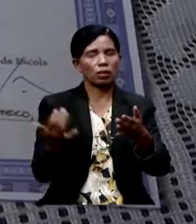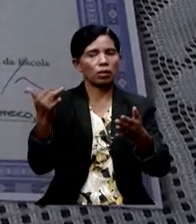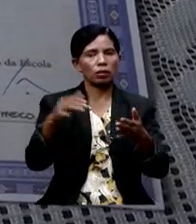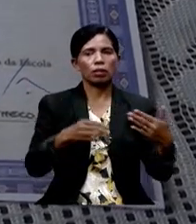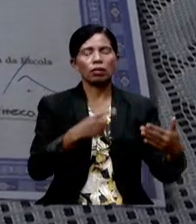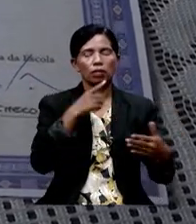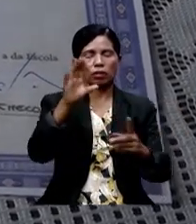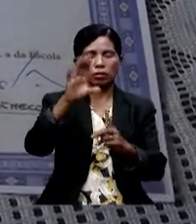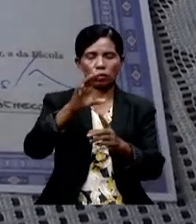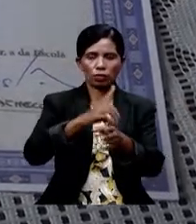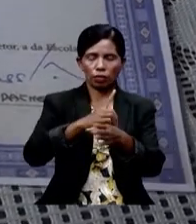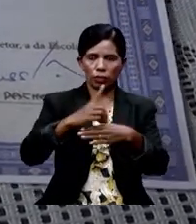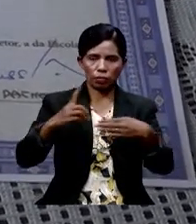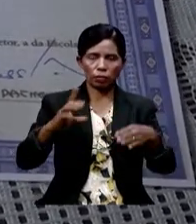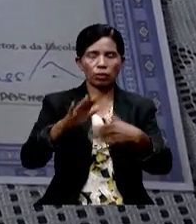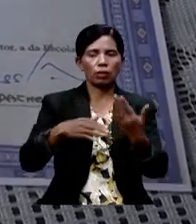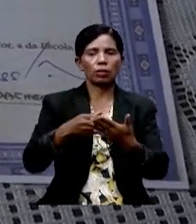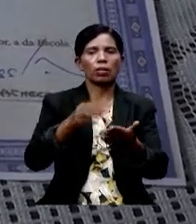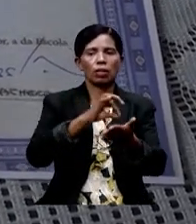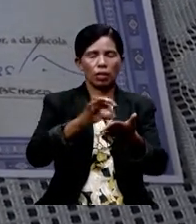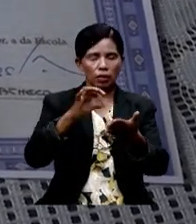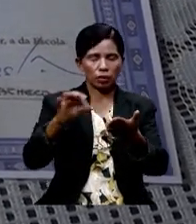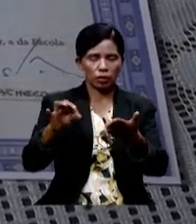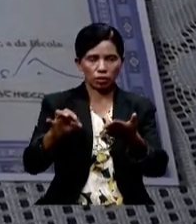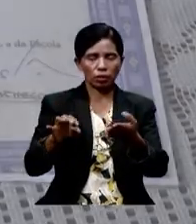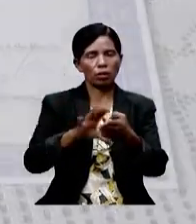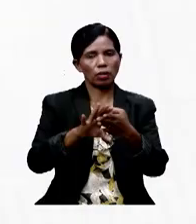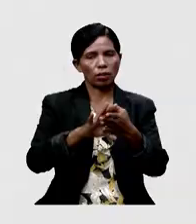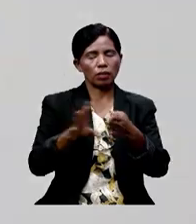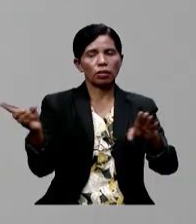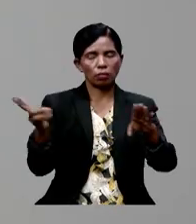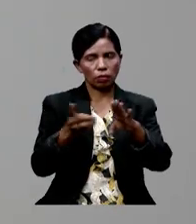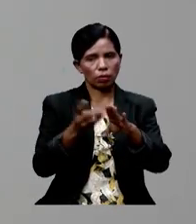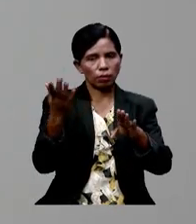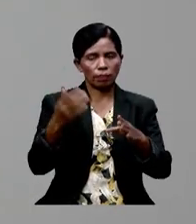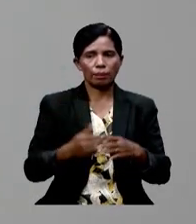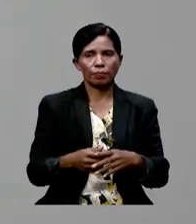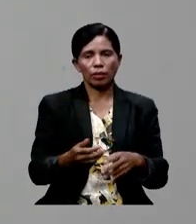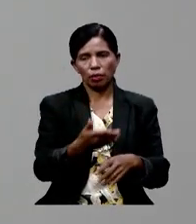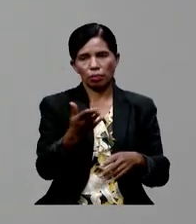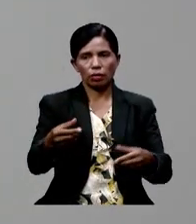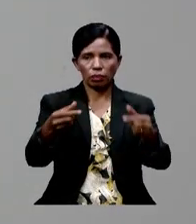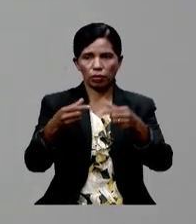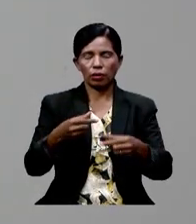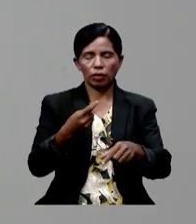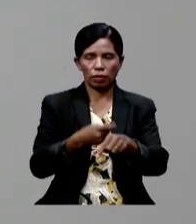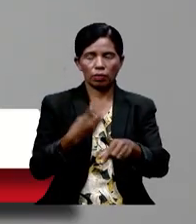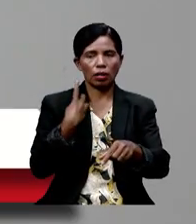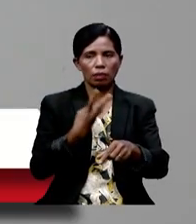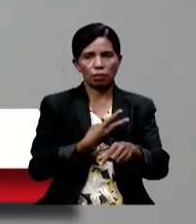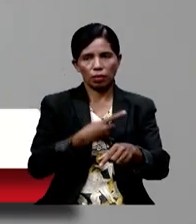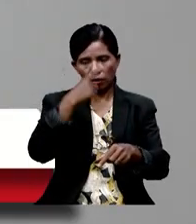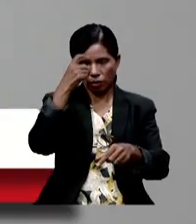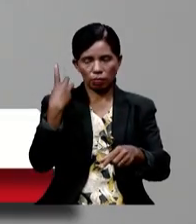orienta chefe de departamento Sira, assina diploma refere. Tá bom, na ita boa ser for tempo Miami, a tu clarifica, tamba